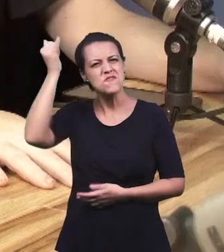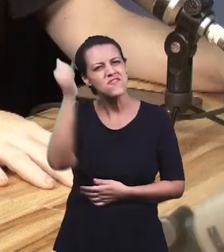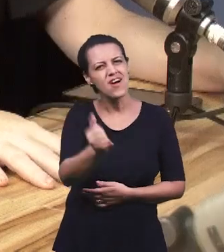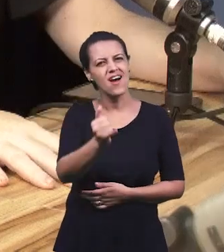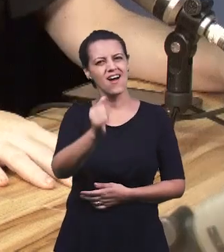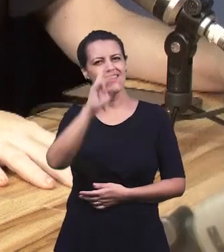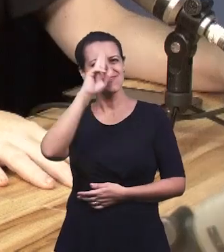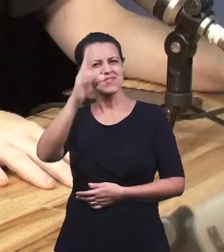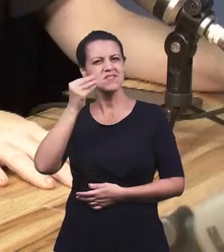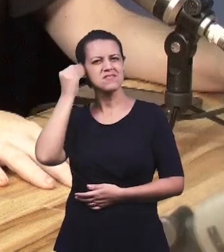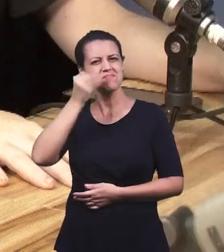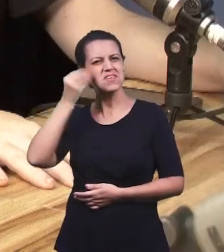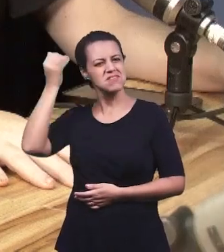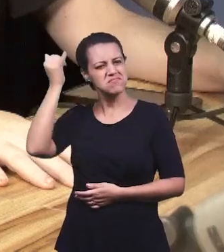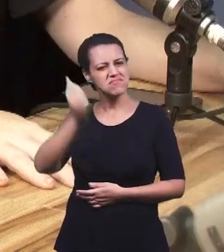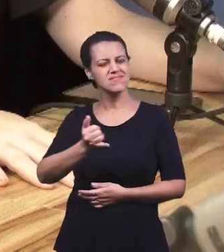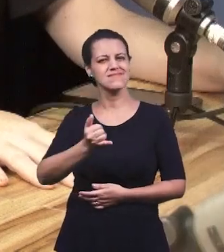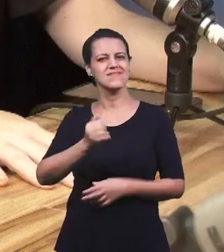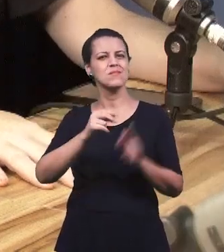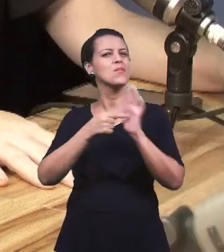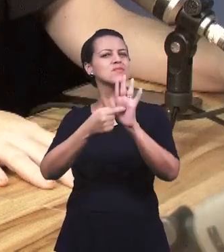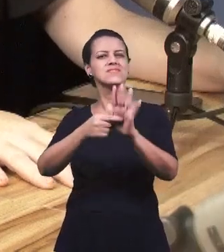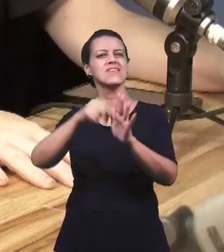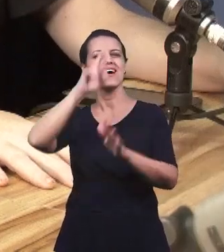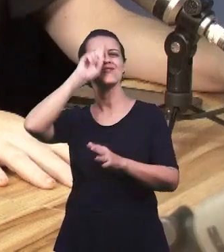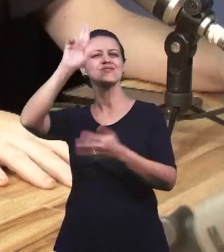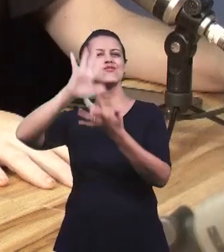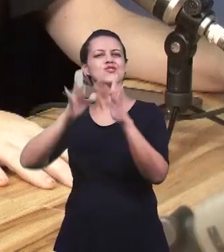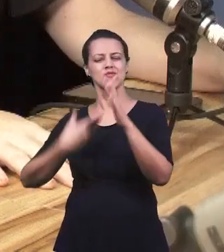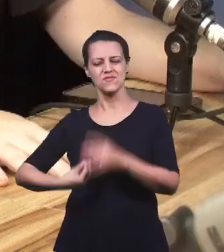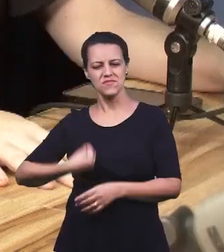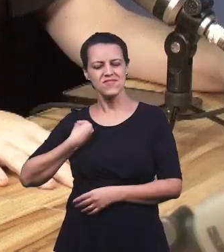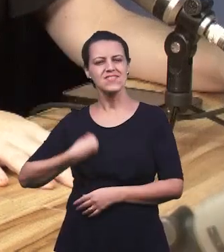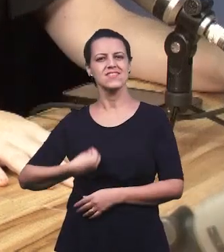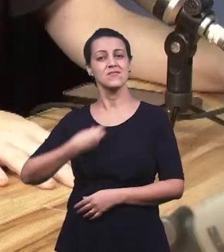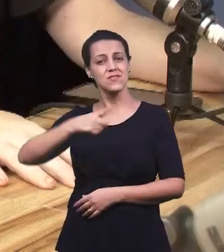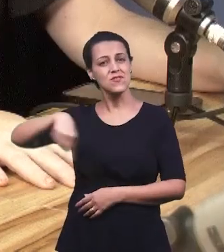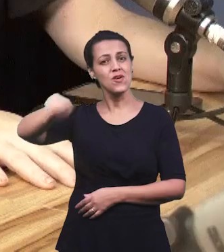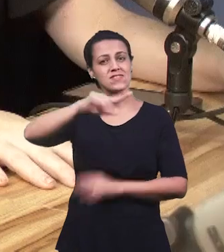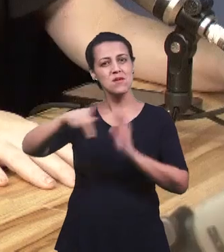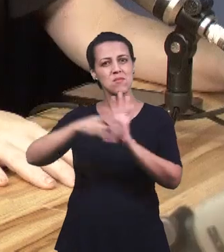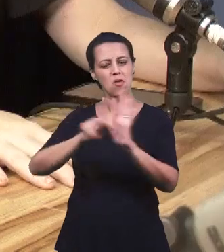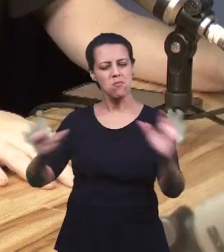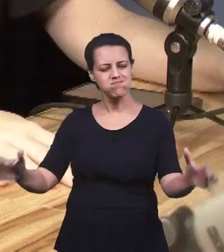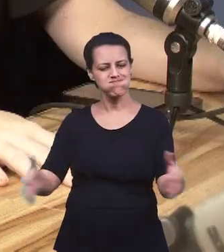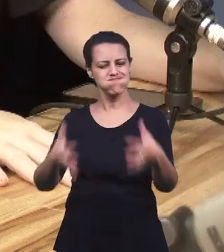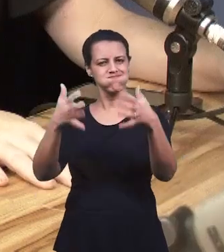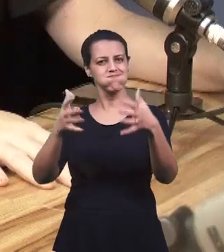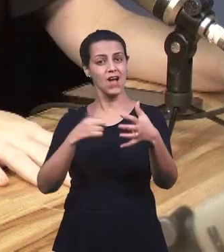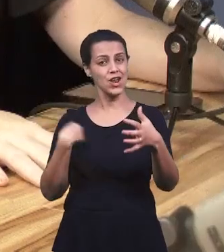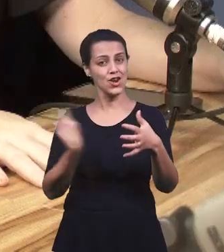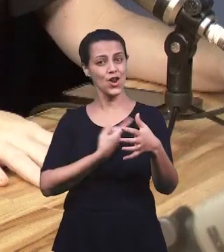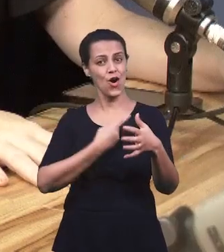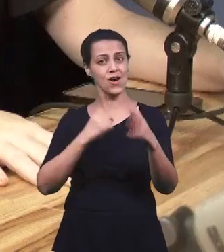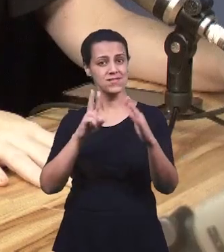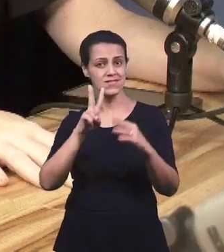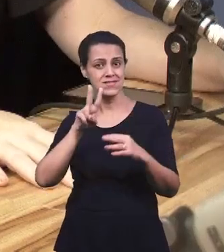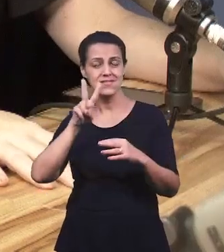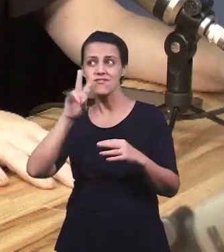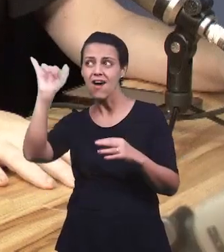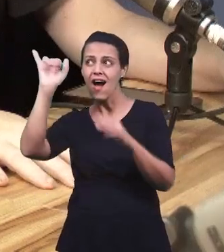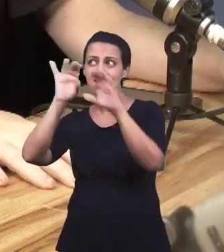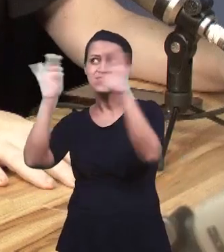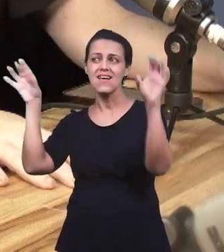Senhor, para mostrar que o Senhor está vivo e que eles fazem parte desse corpo que vai morar na eternidade. E que eles não